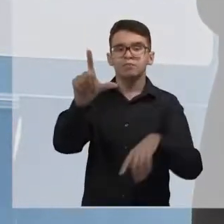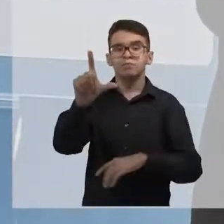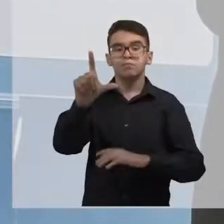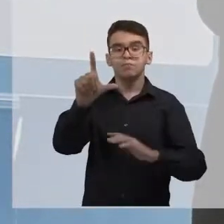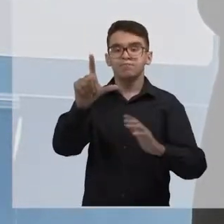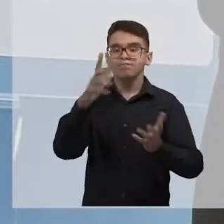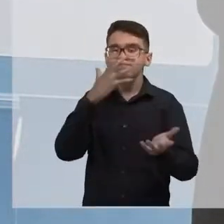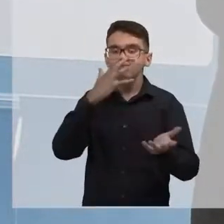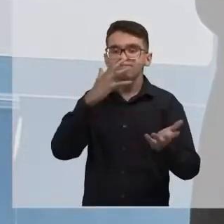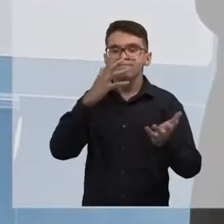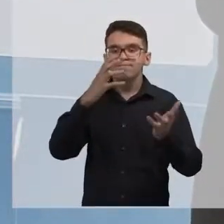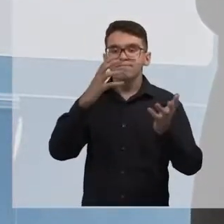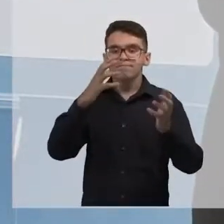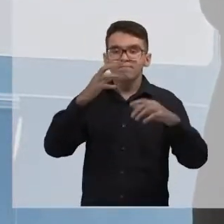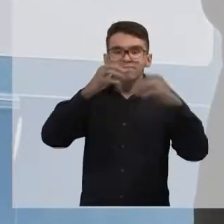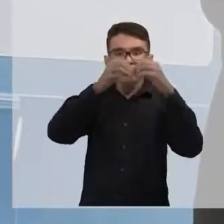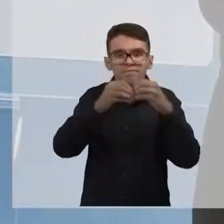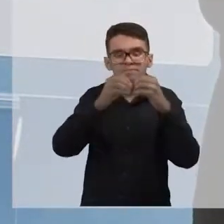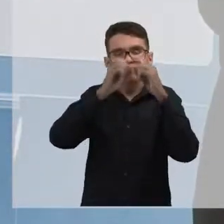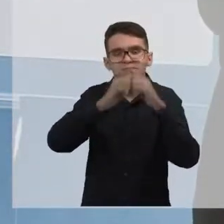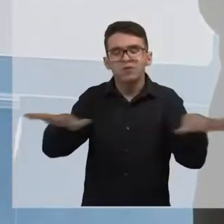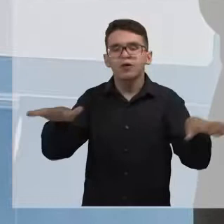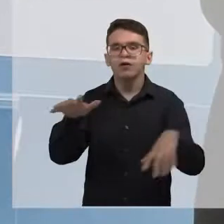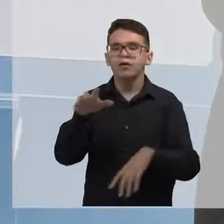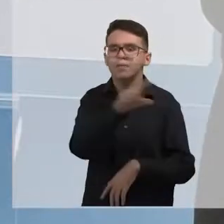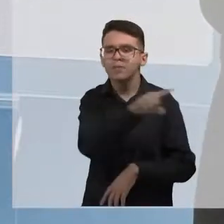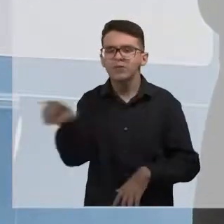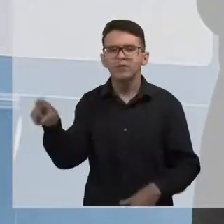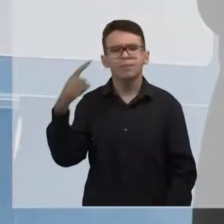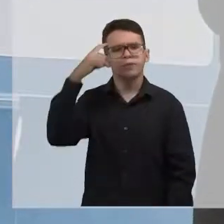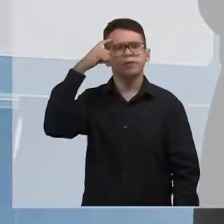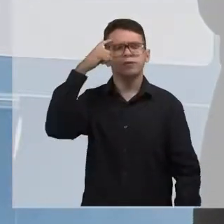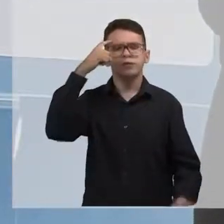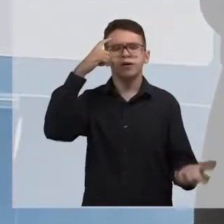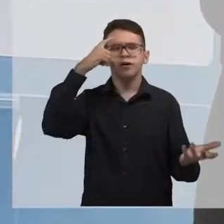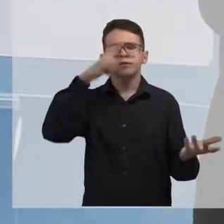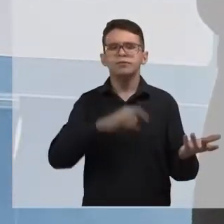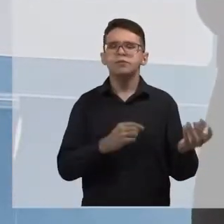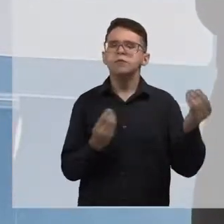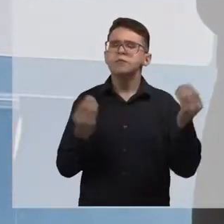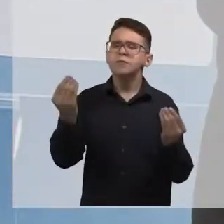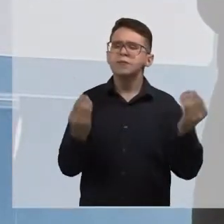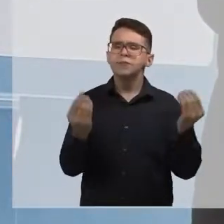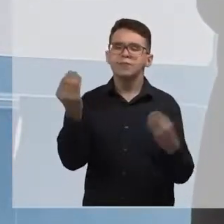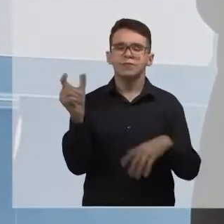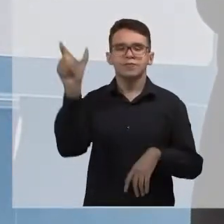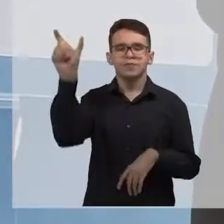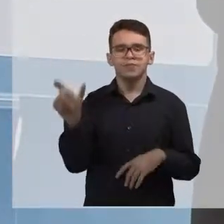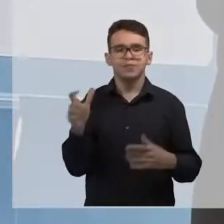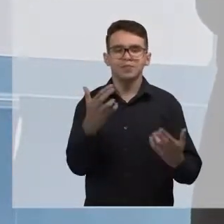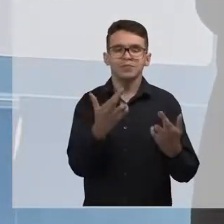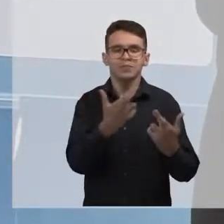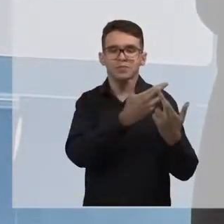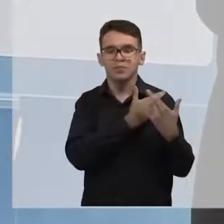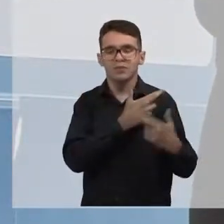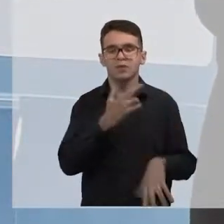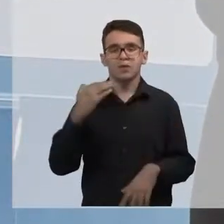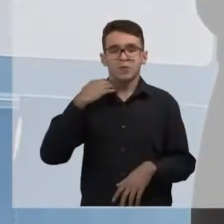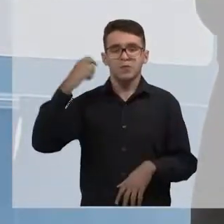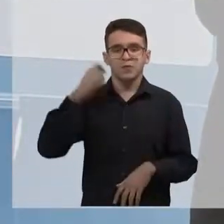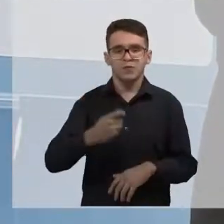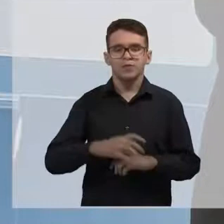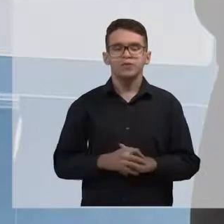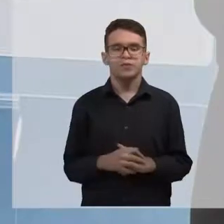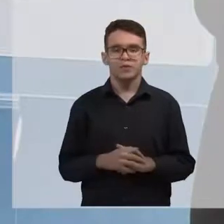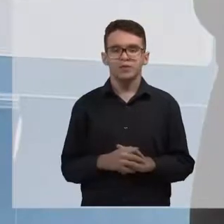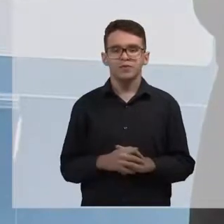quem entende realmente, é essa hermenêutica. Essa história dessa hermenêutica usada para definir